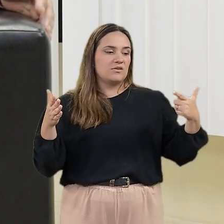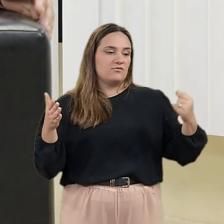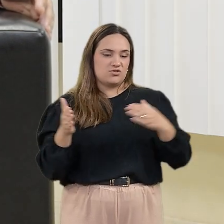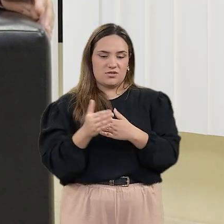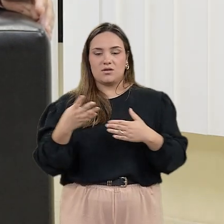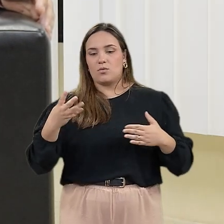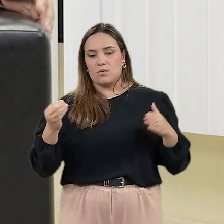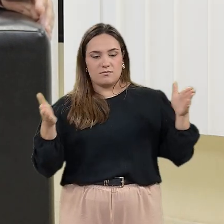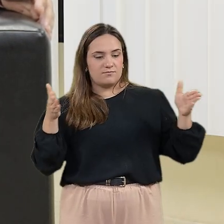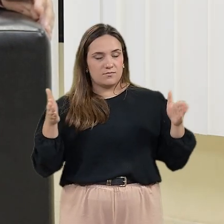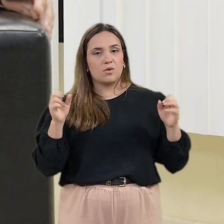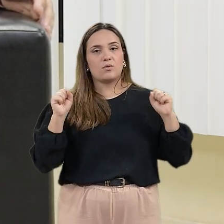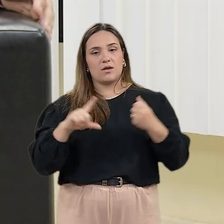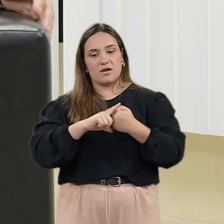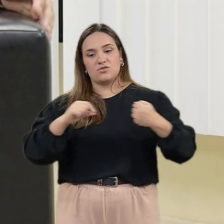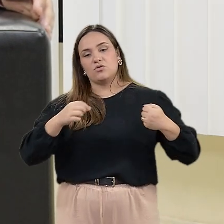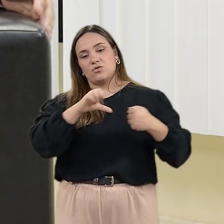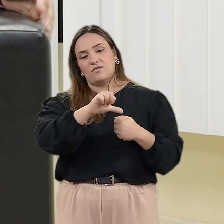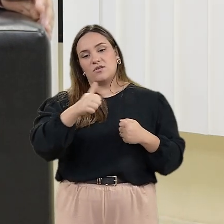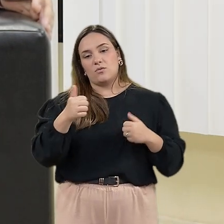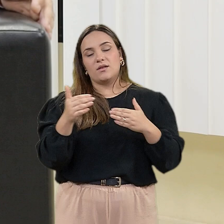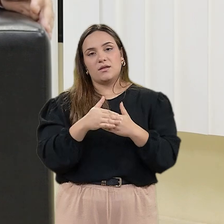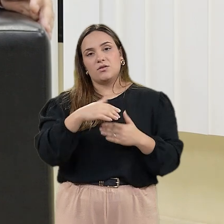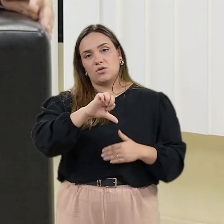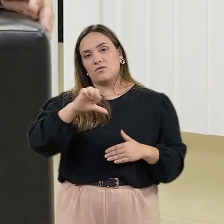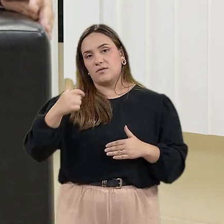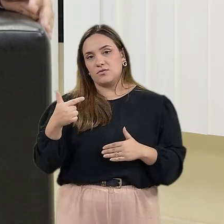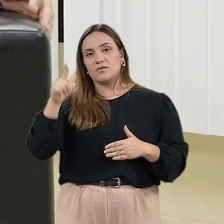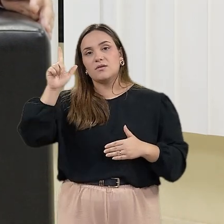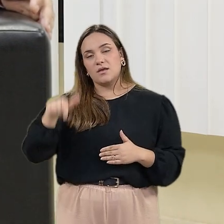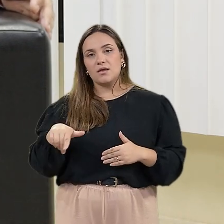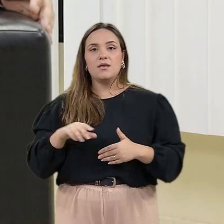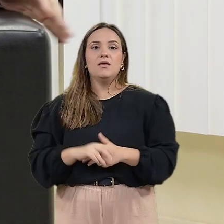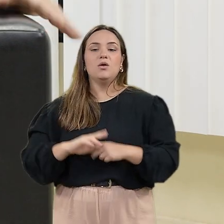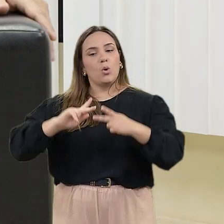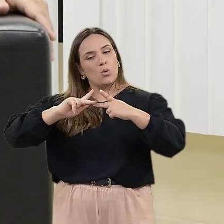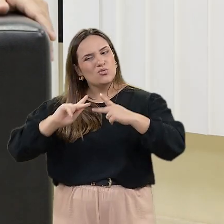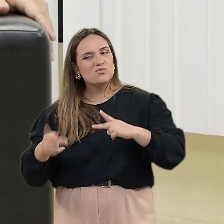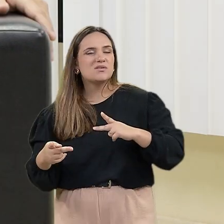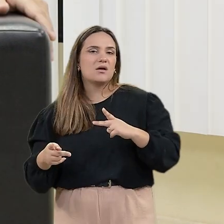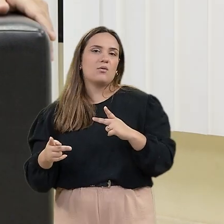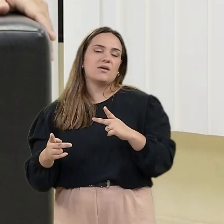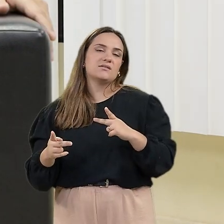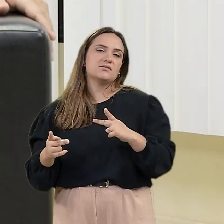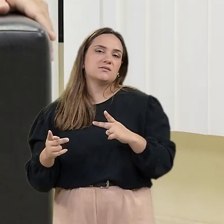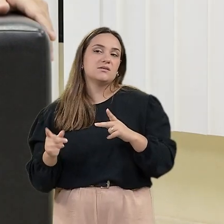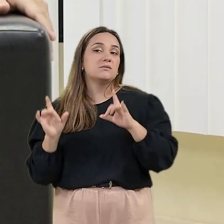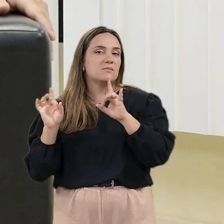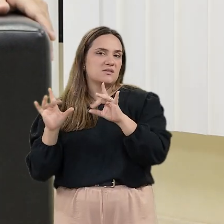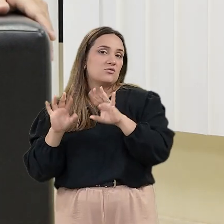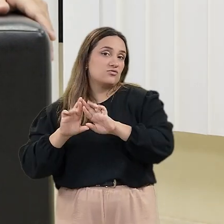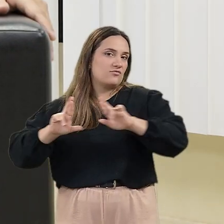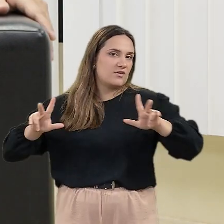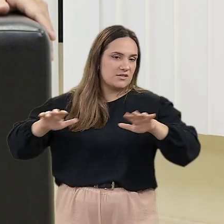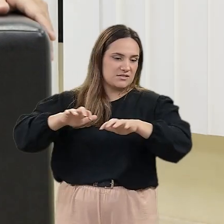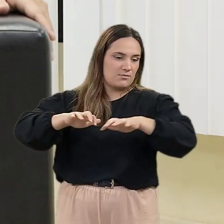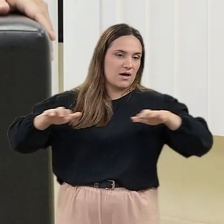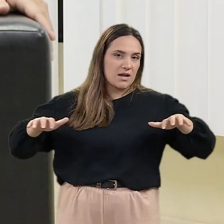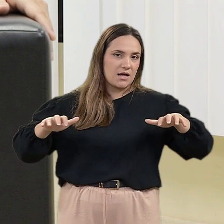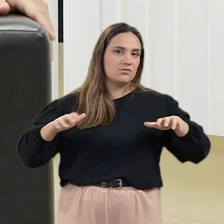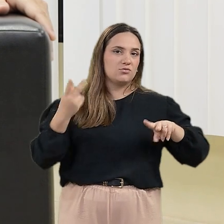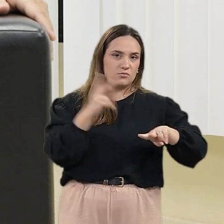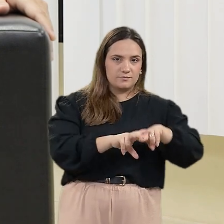nesse período, e nós temos lá no artigo 91, 92 do Código Penal, que nós chamamos de efeitos